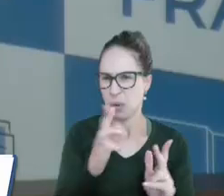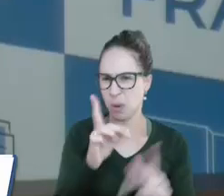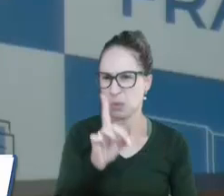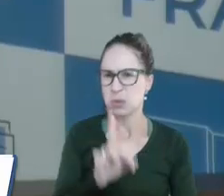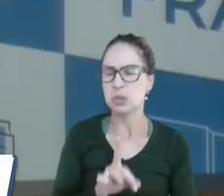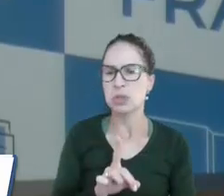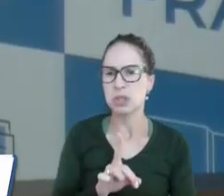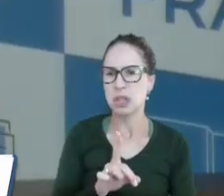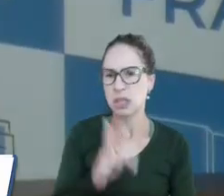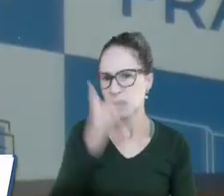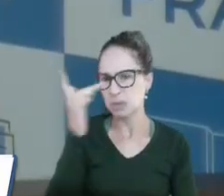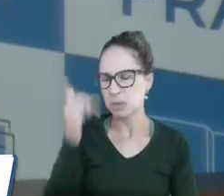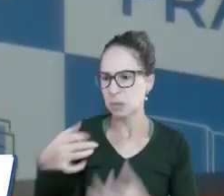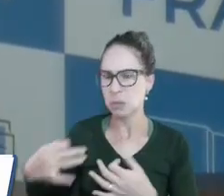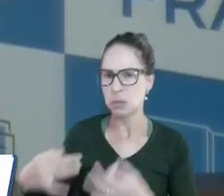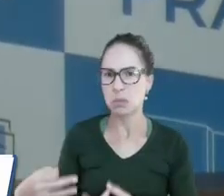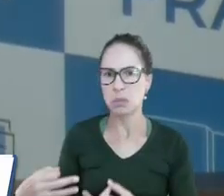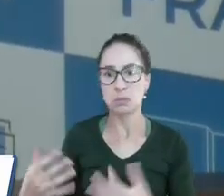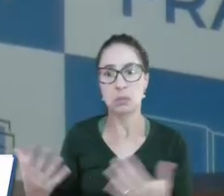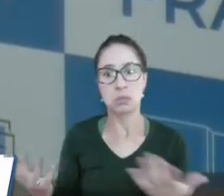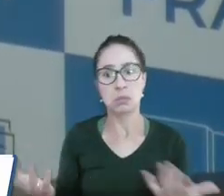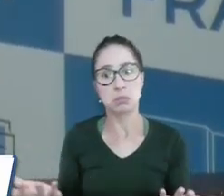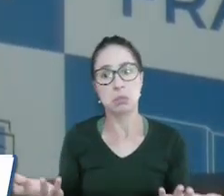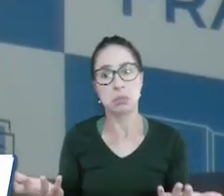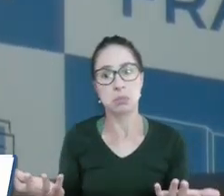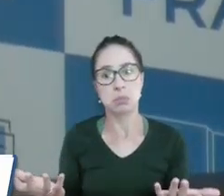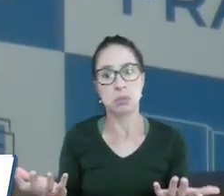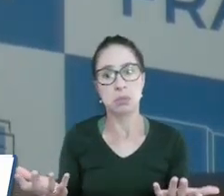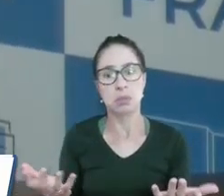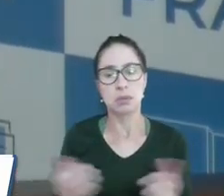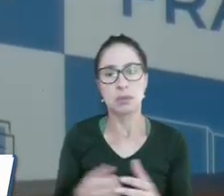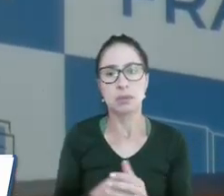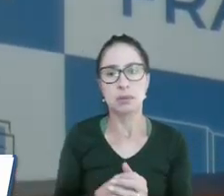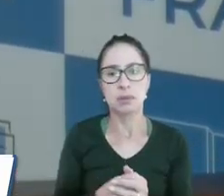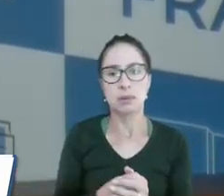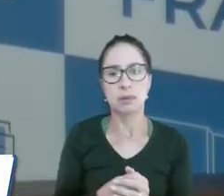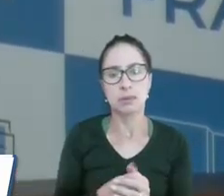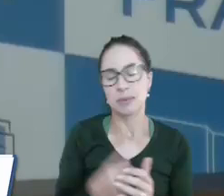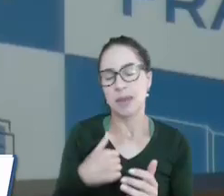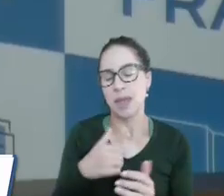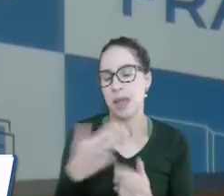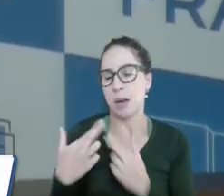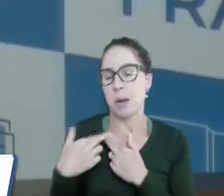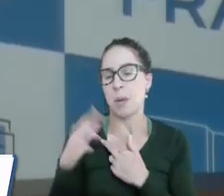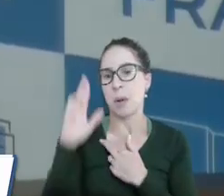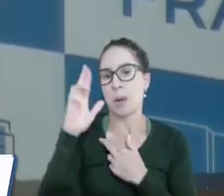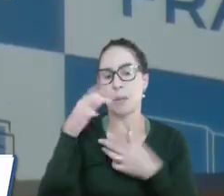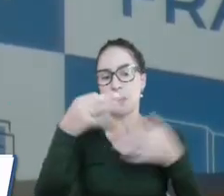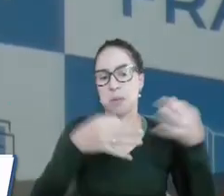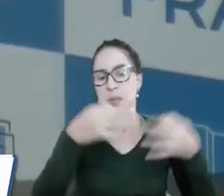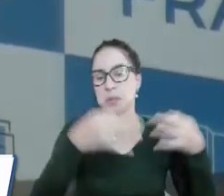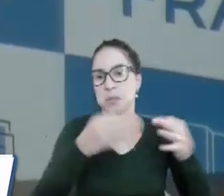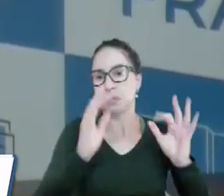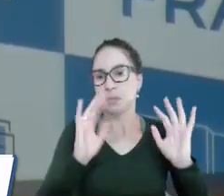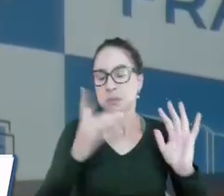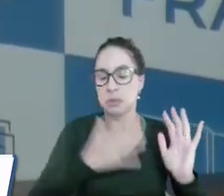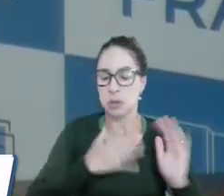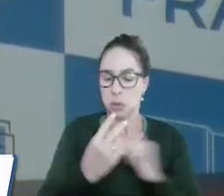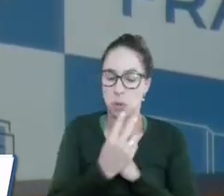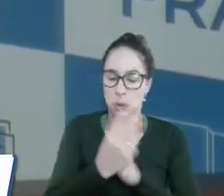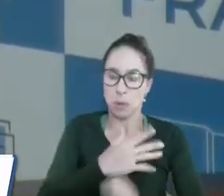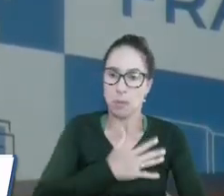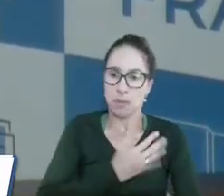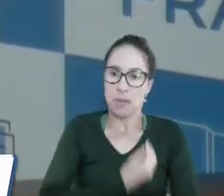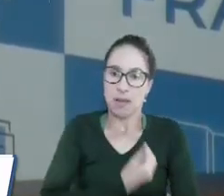dos benevolentes? Será? Não sou Deus para julgar, eu tenho que dar conta da minha alma comigo